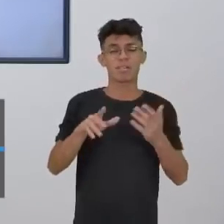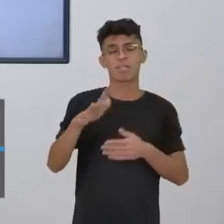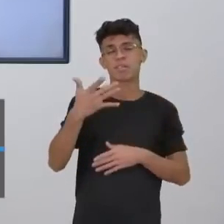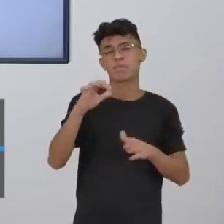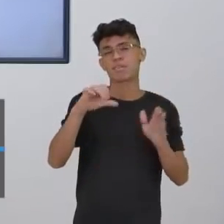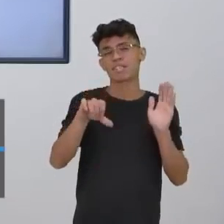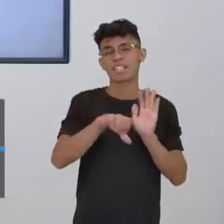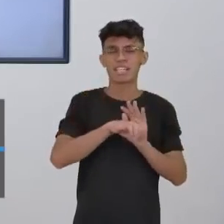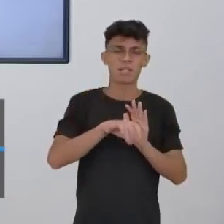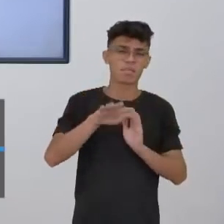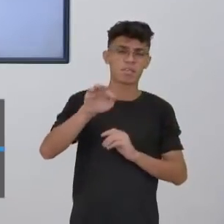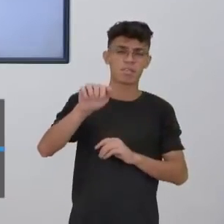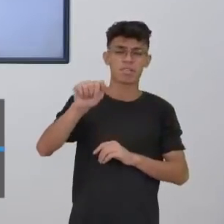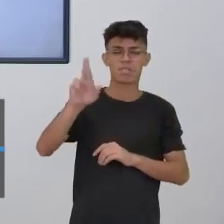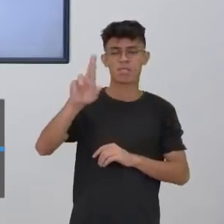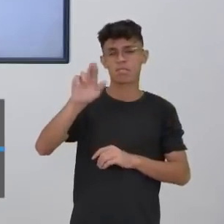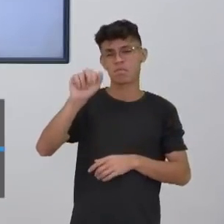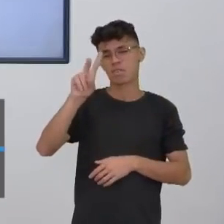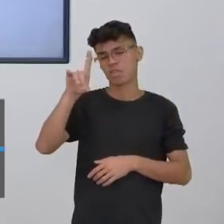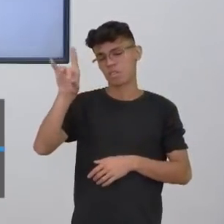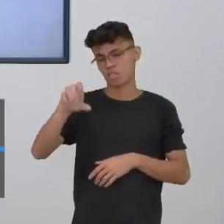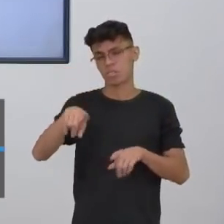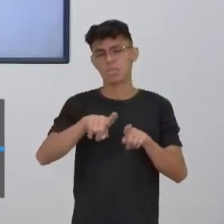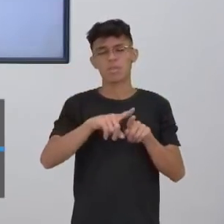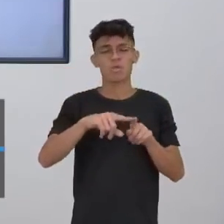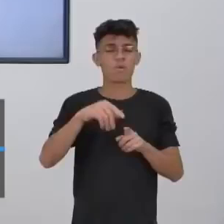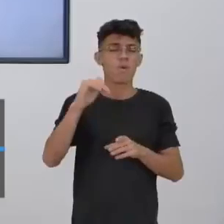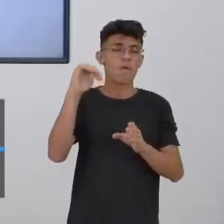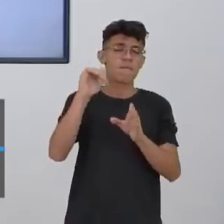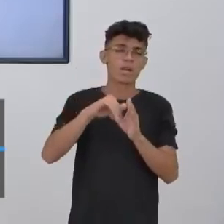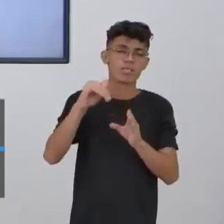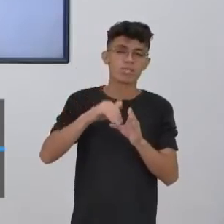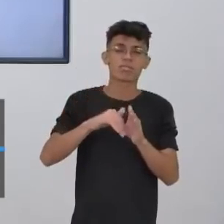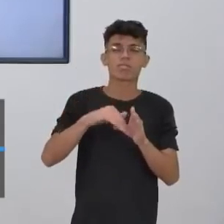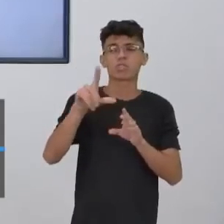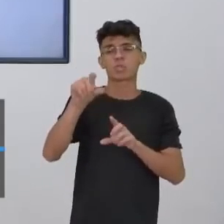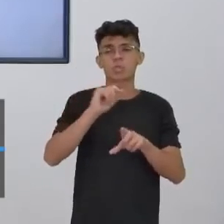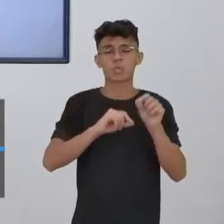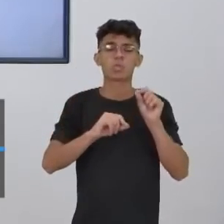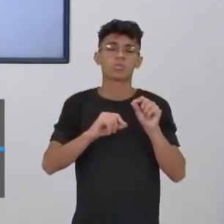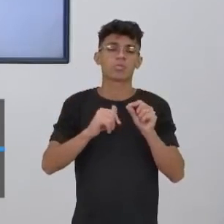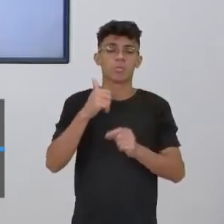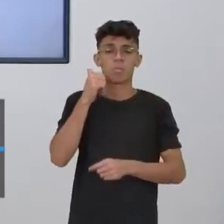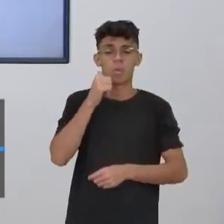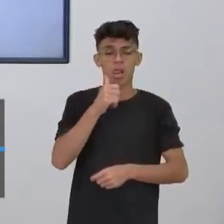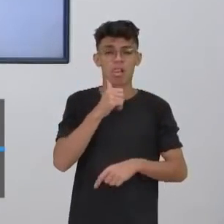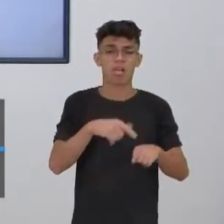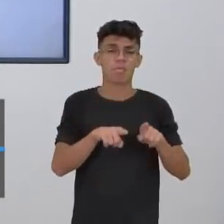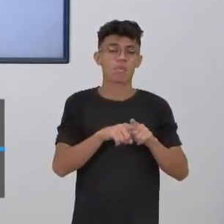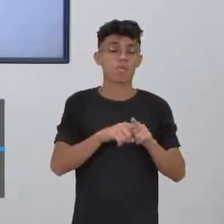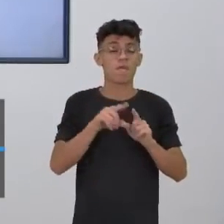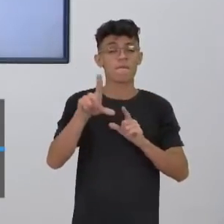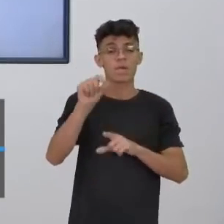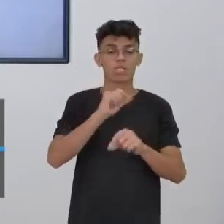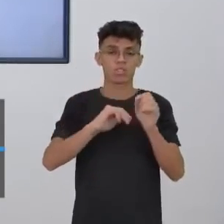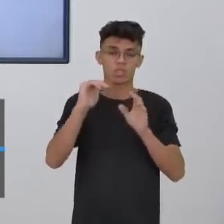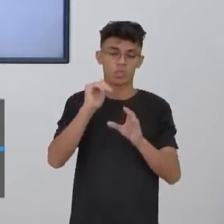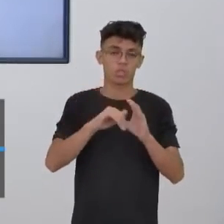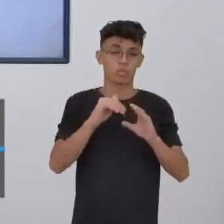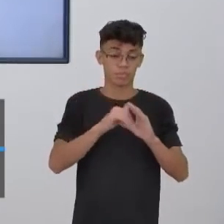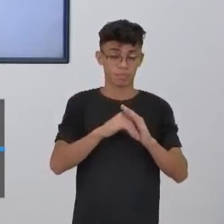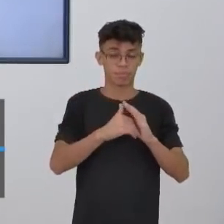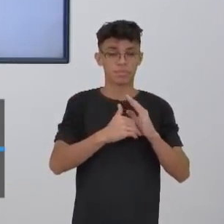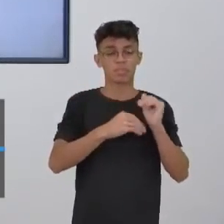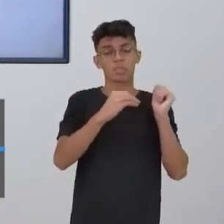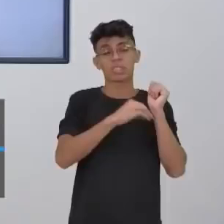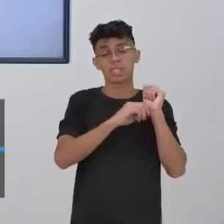voto secreto, o voto feminino, isso dá uma segurança maior e dá também a possibilidade de participação para grupos